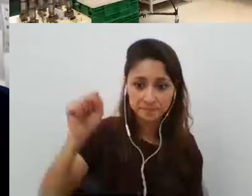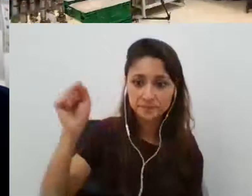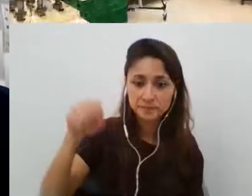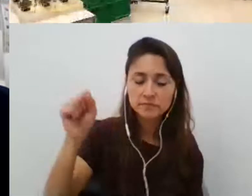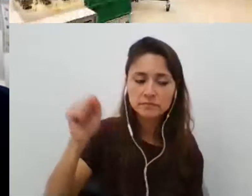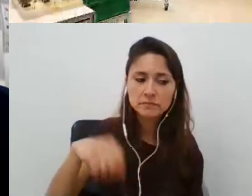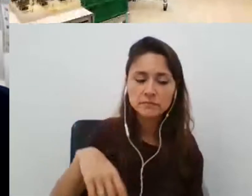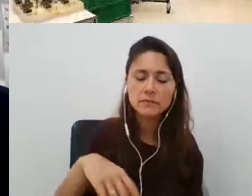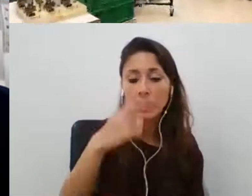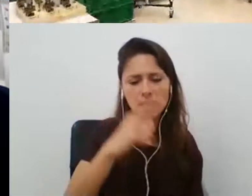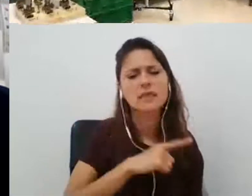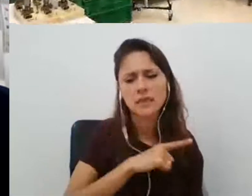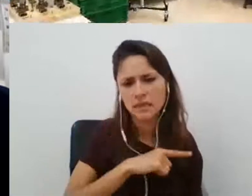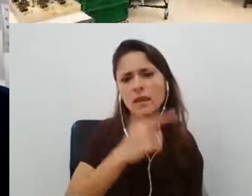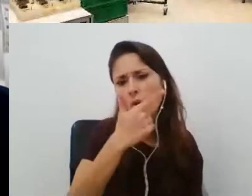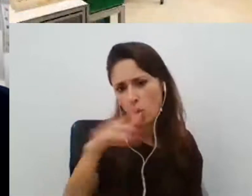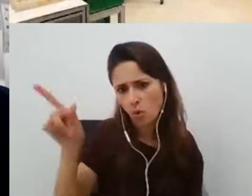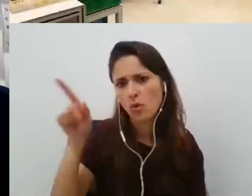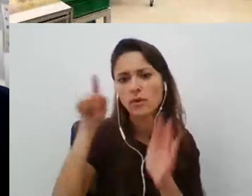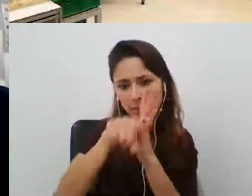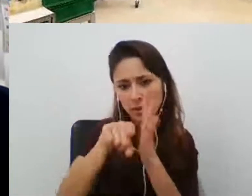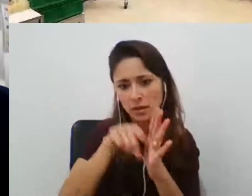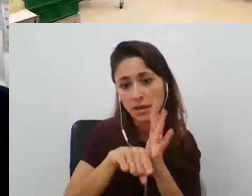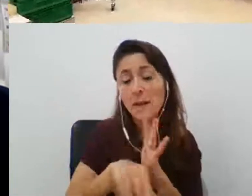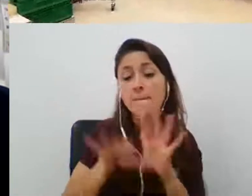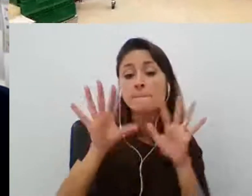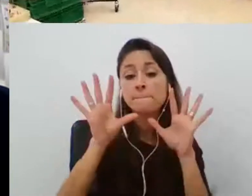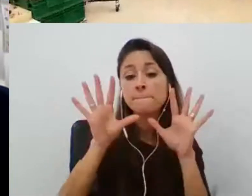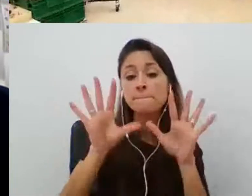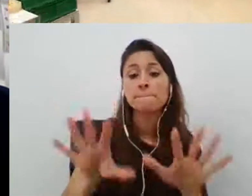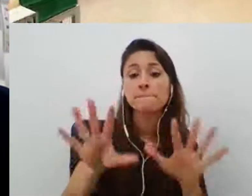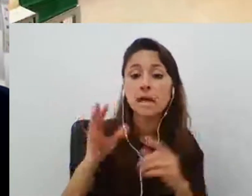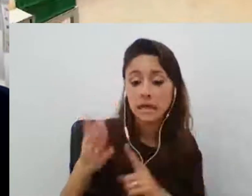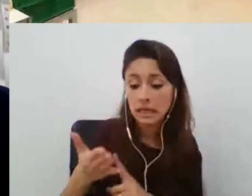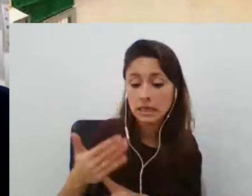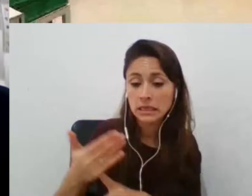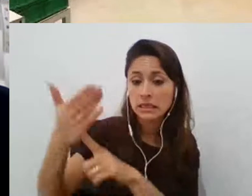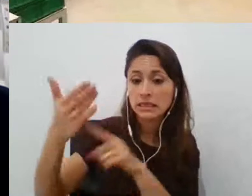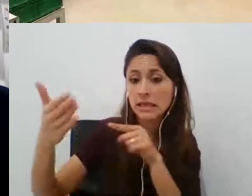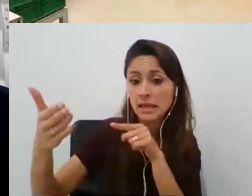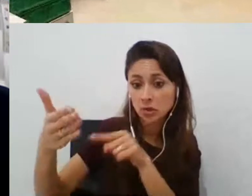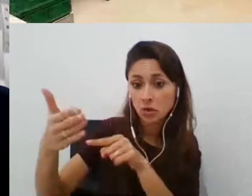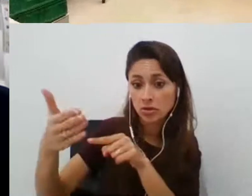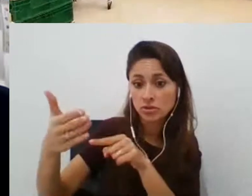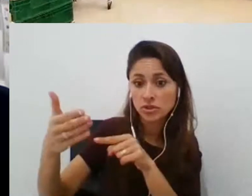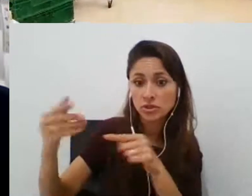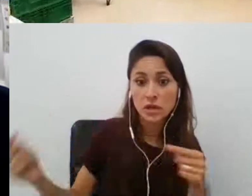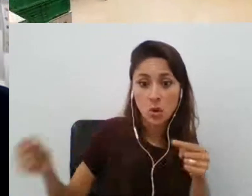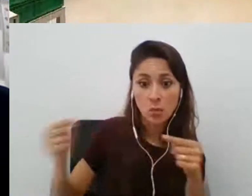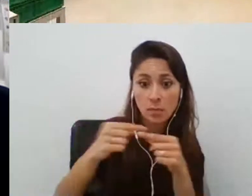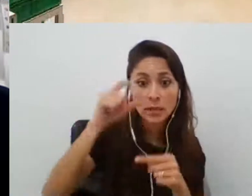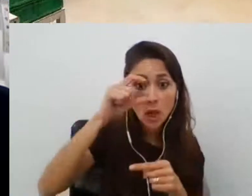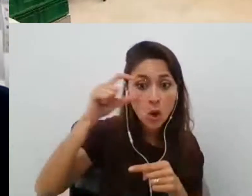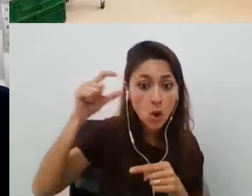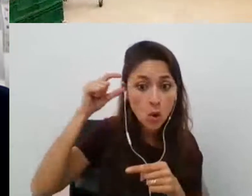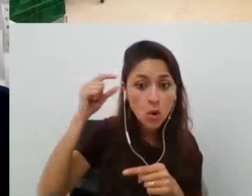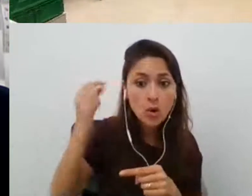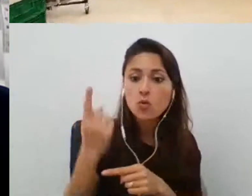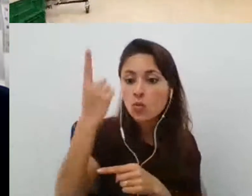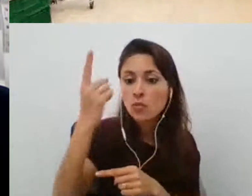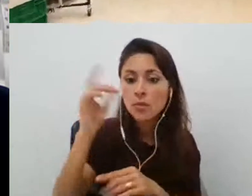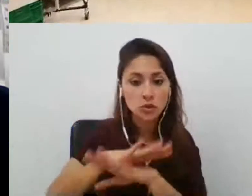A gente tem outras perguntas aqui, tá? Mas sobre essa tecnologia do óculos, por enquanto, foi só a da